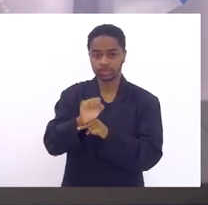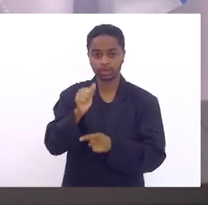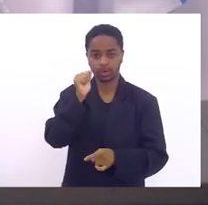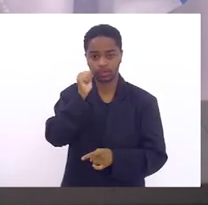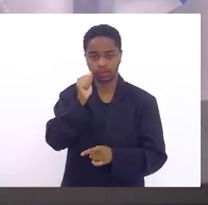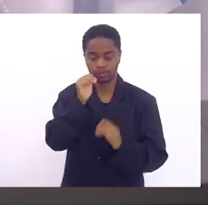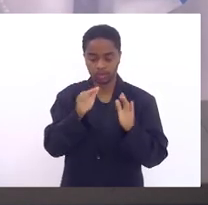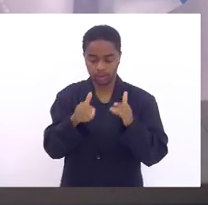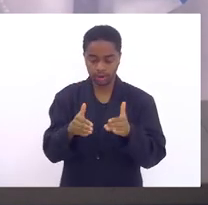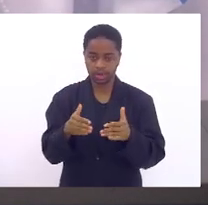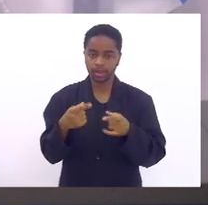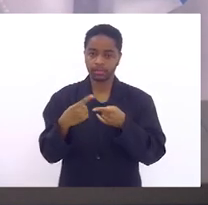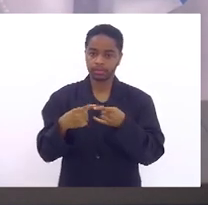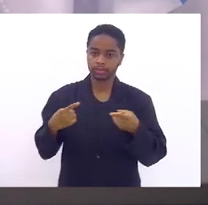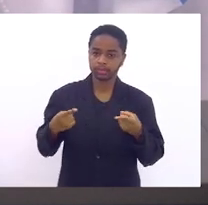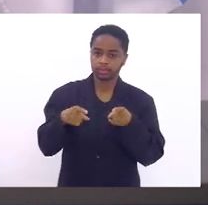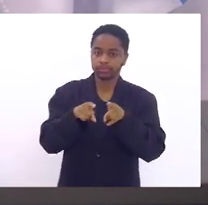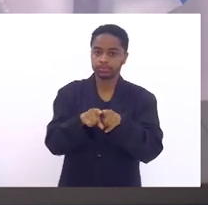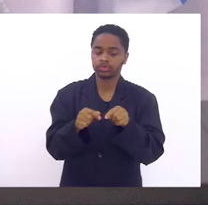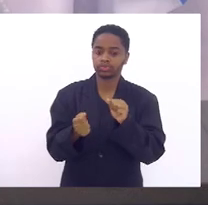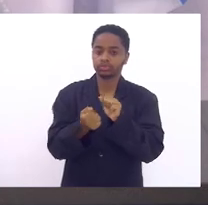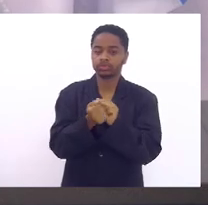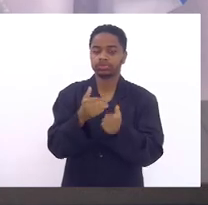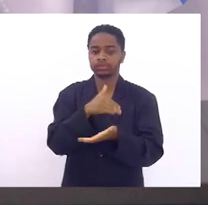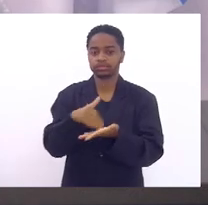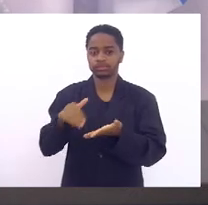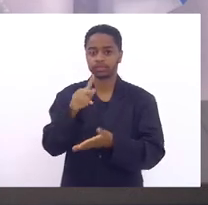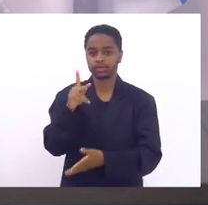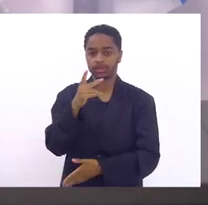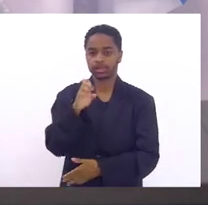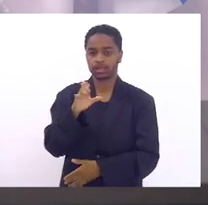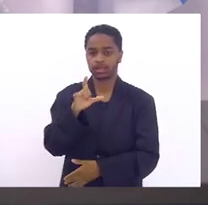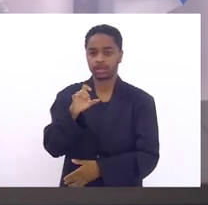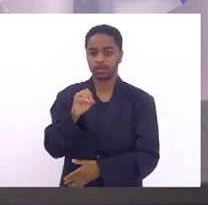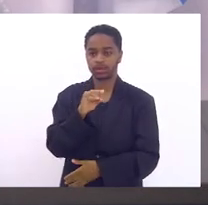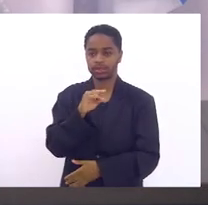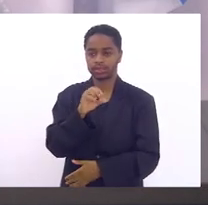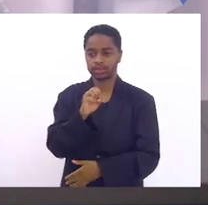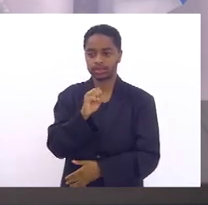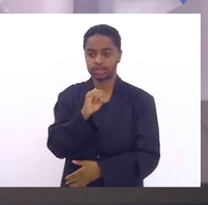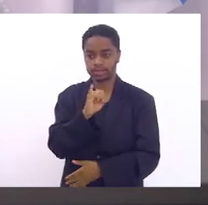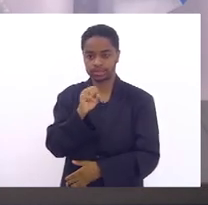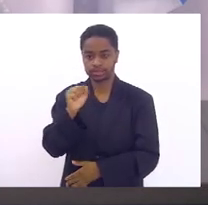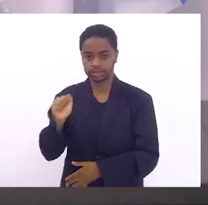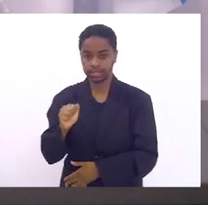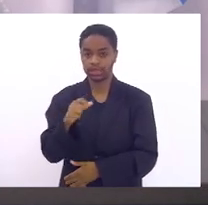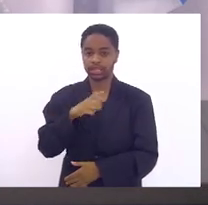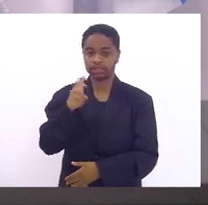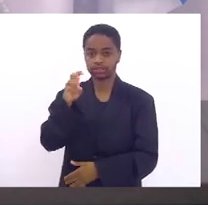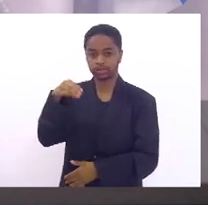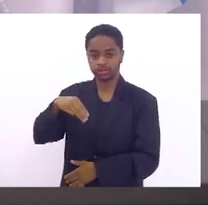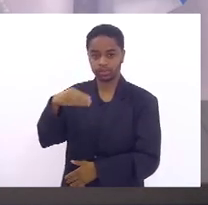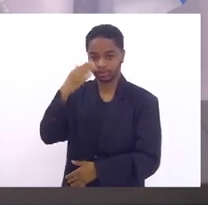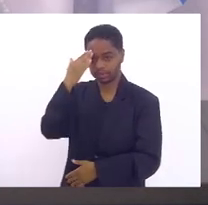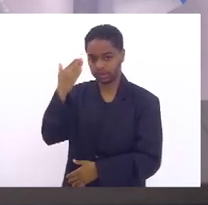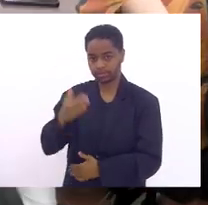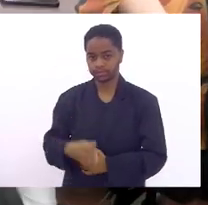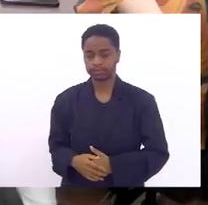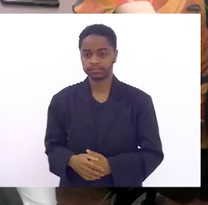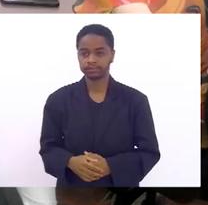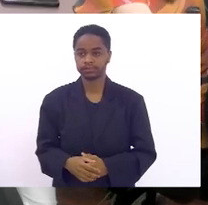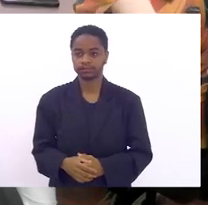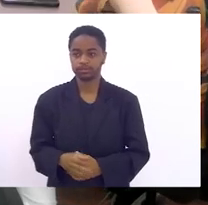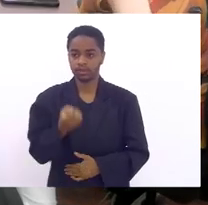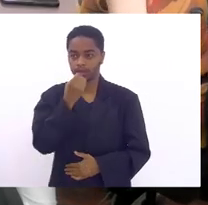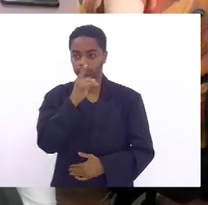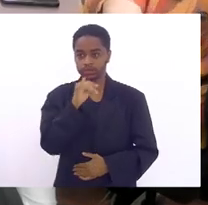muito parceira aí com a secretária Eloí muito obrigada a senhora tem 5 minutos Bom dia